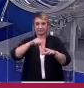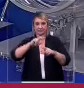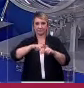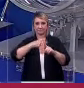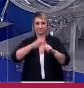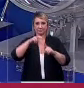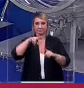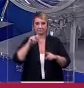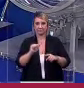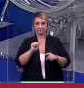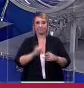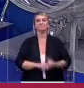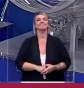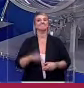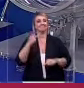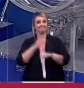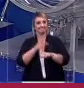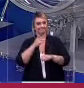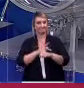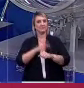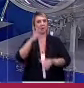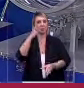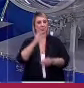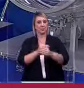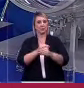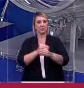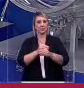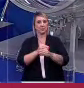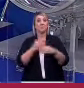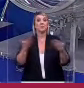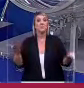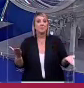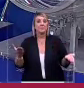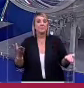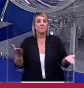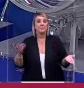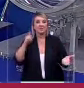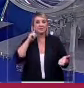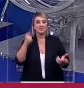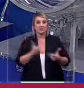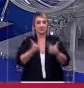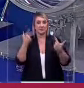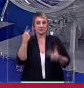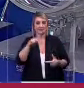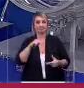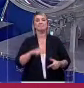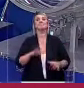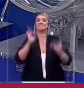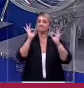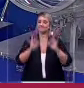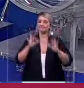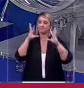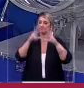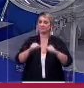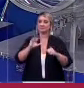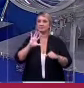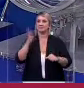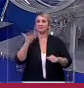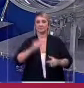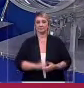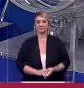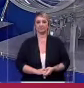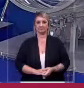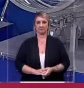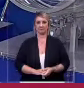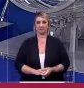dupla cena? Gente, o prêmio está acumulado. E aí, será que hoje você está com sorte? Vamos conferir tudo o que vai rolar no sorteio